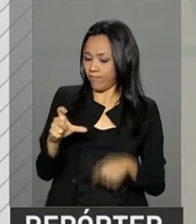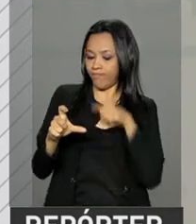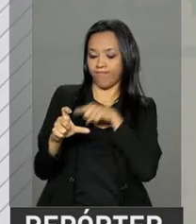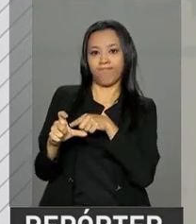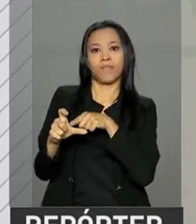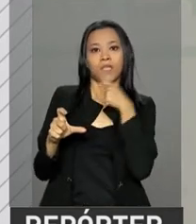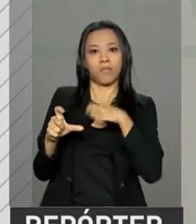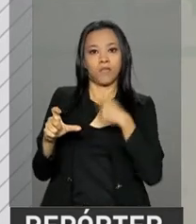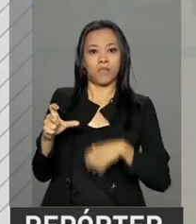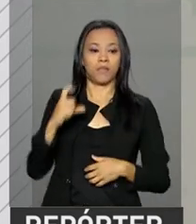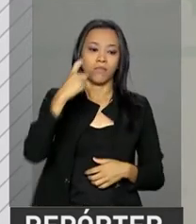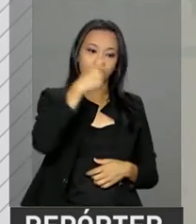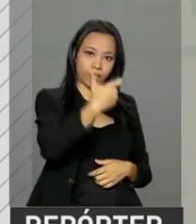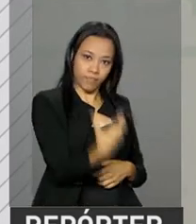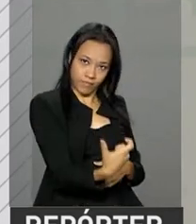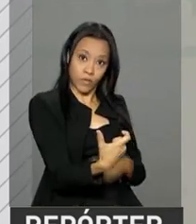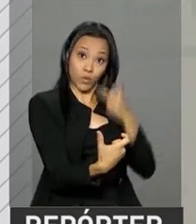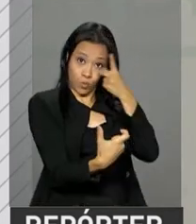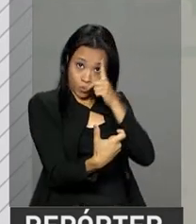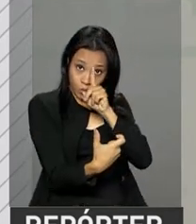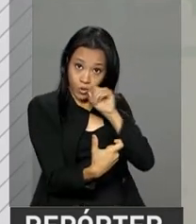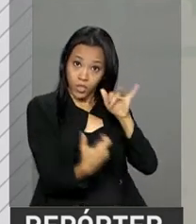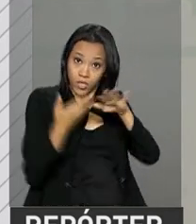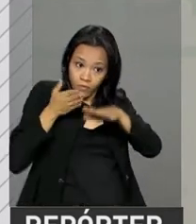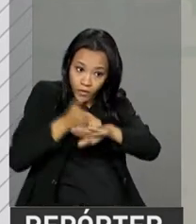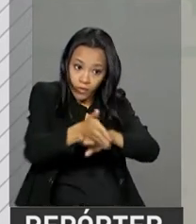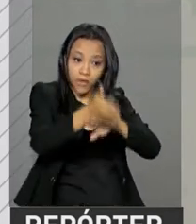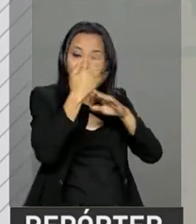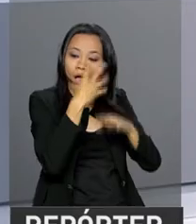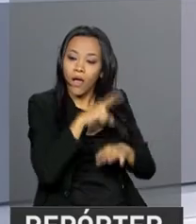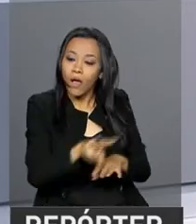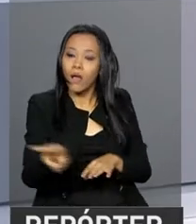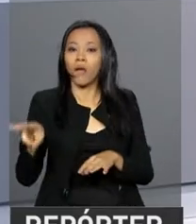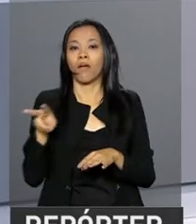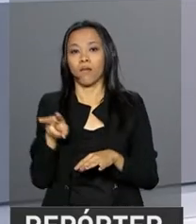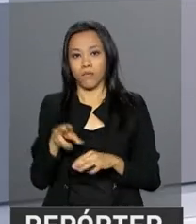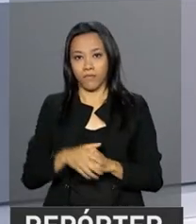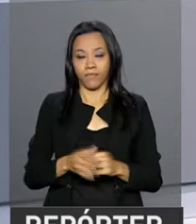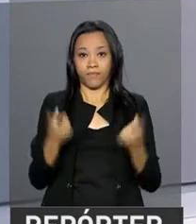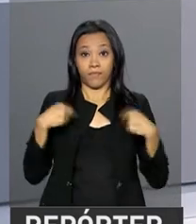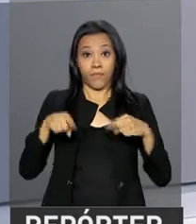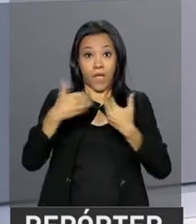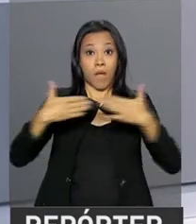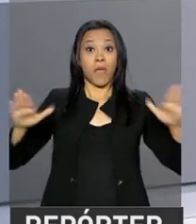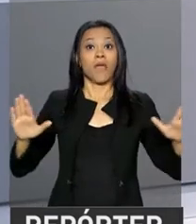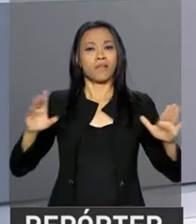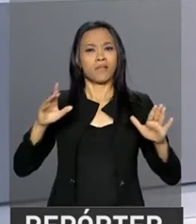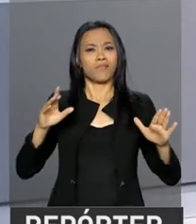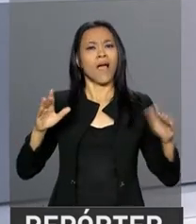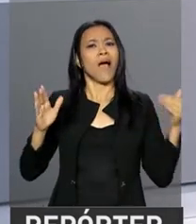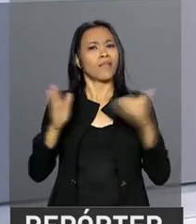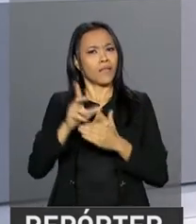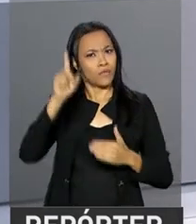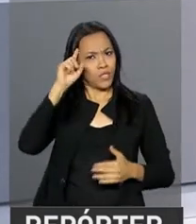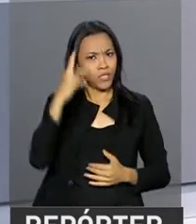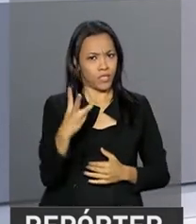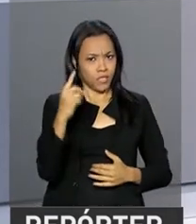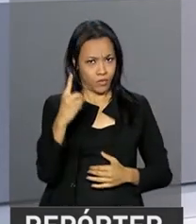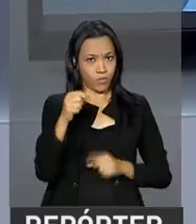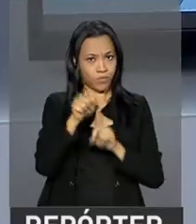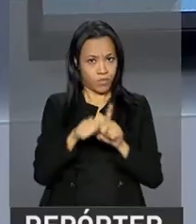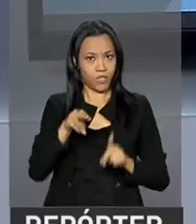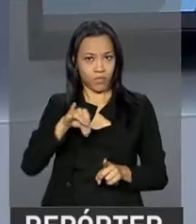deve ser apresentado no dia da visita à exposição a exposição fica aberta à população 31 de